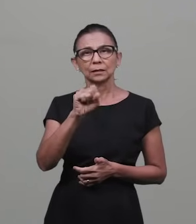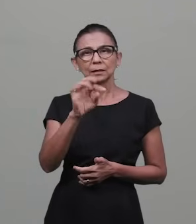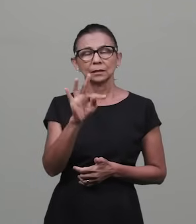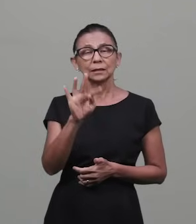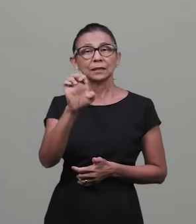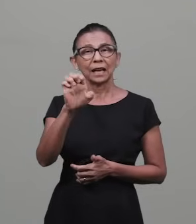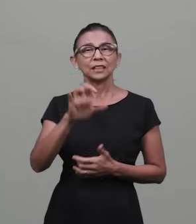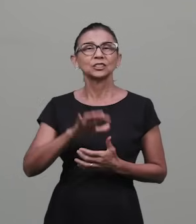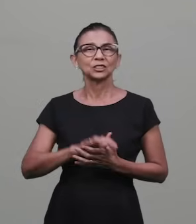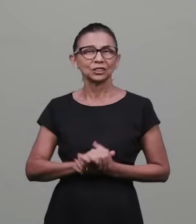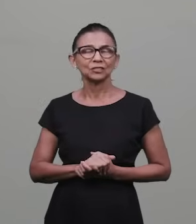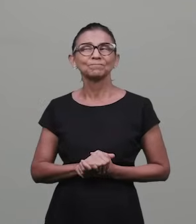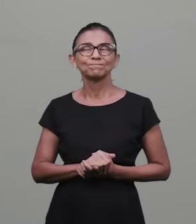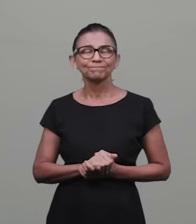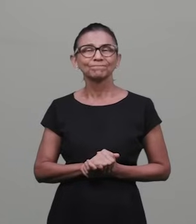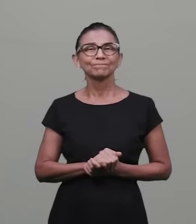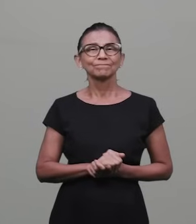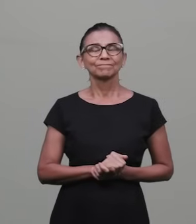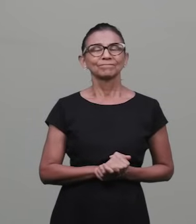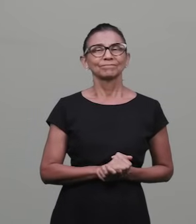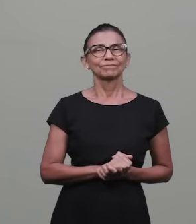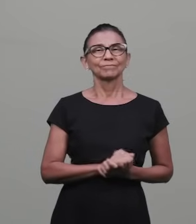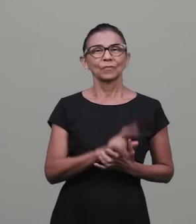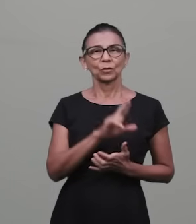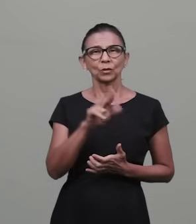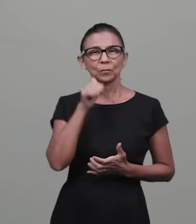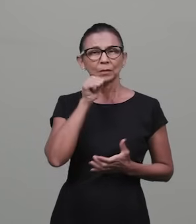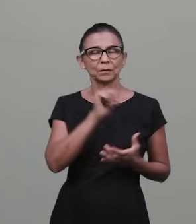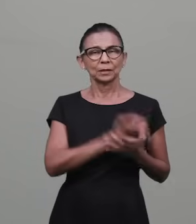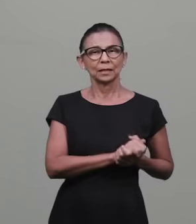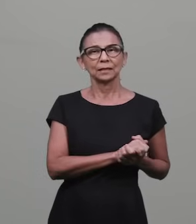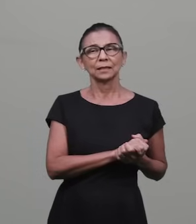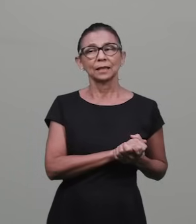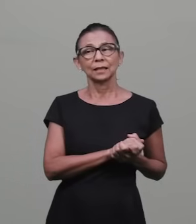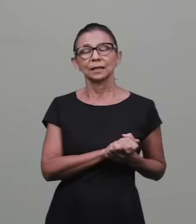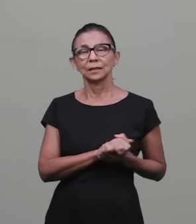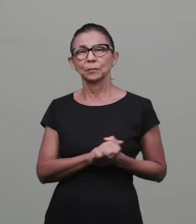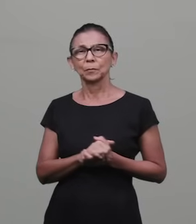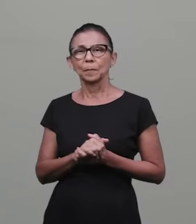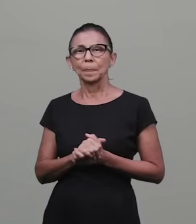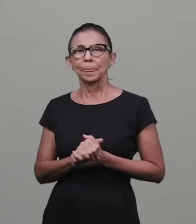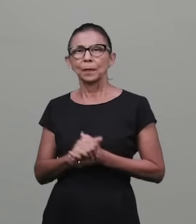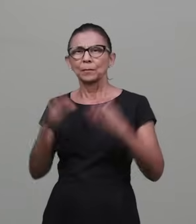muito doente, né? Então, a Idelete, ela foi esposa